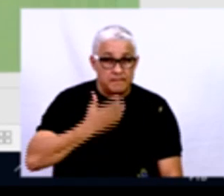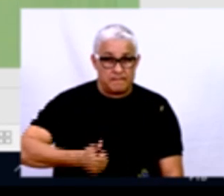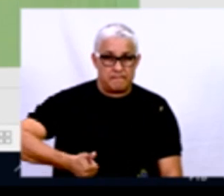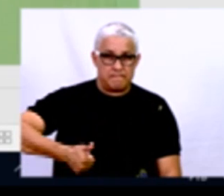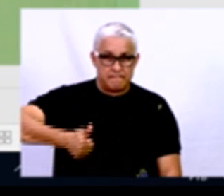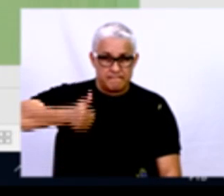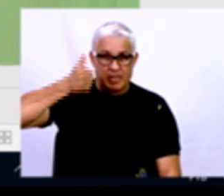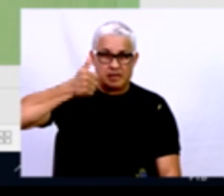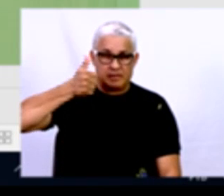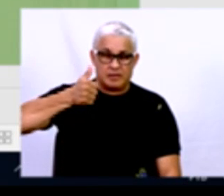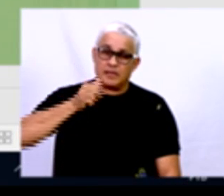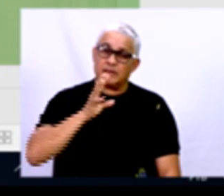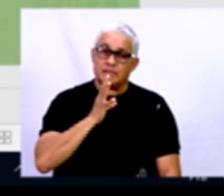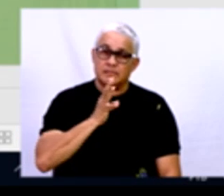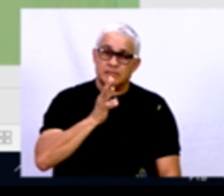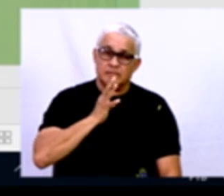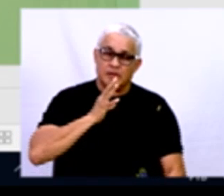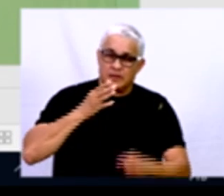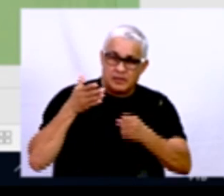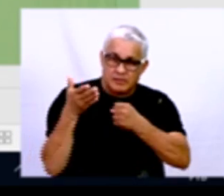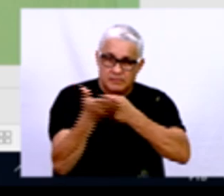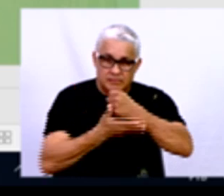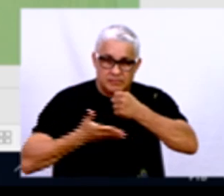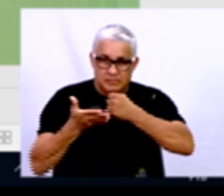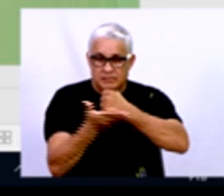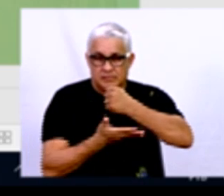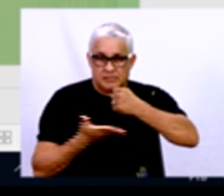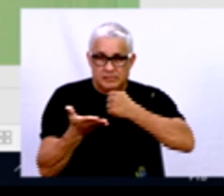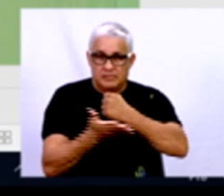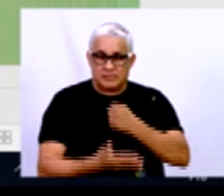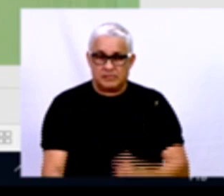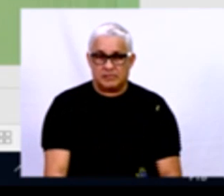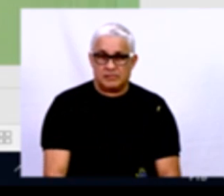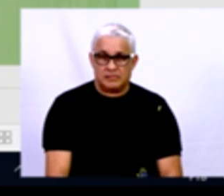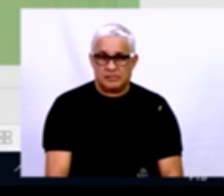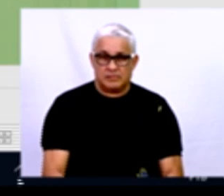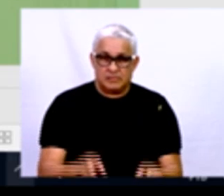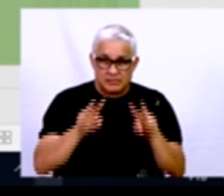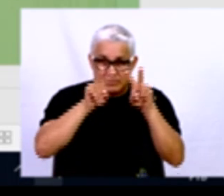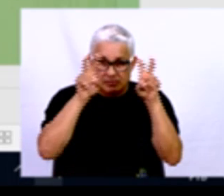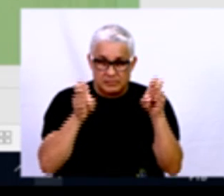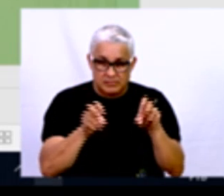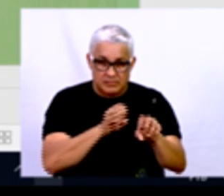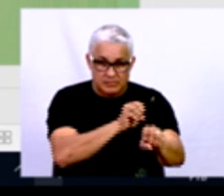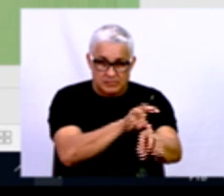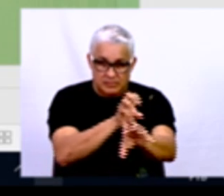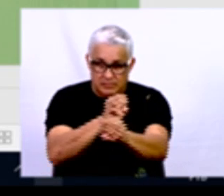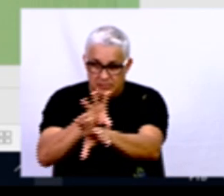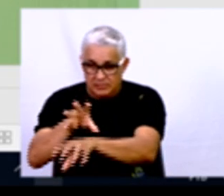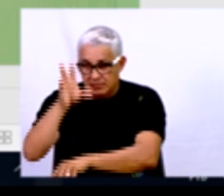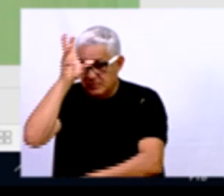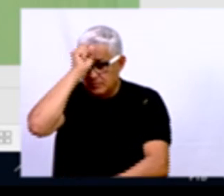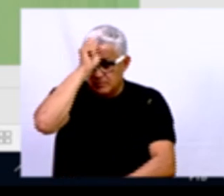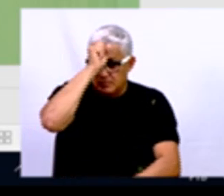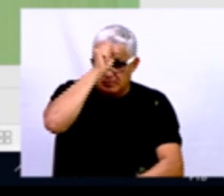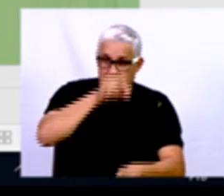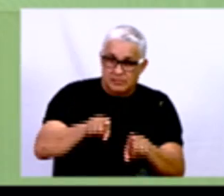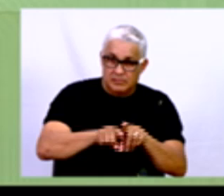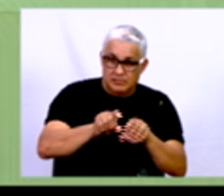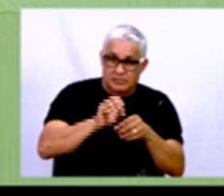aprimorar o conhecimento básico referente ao ensino-aprendizagem de